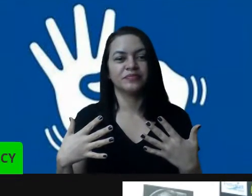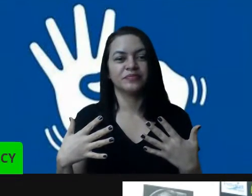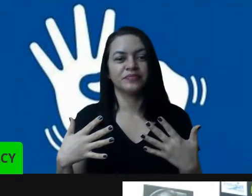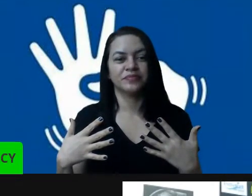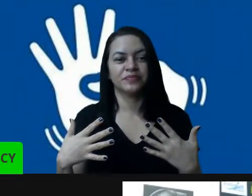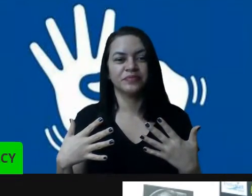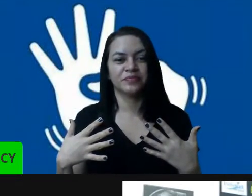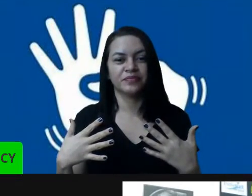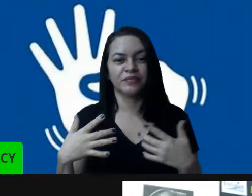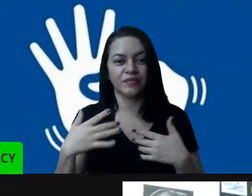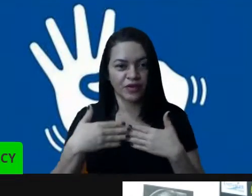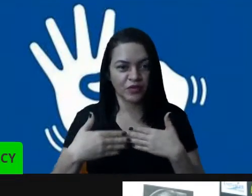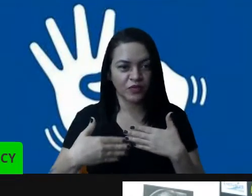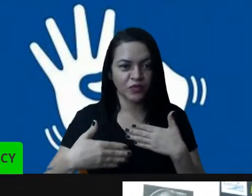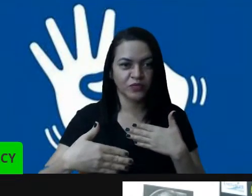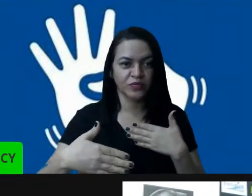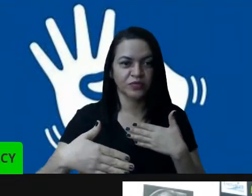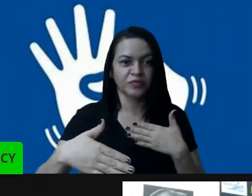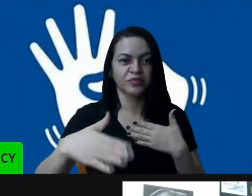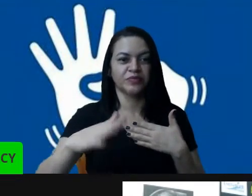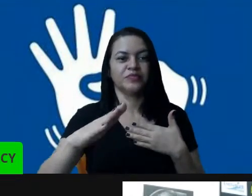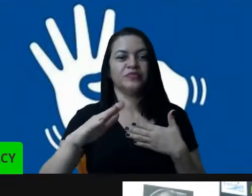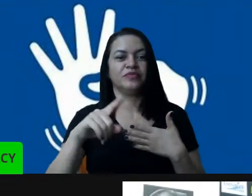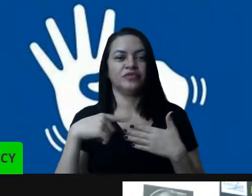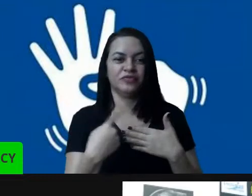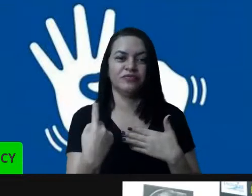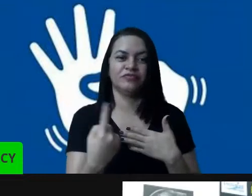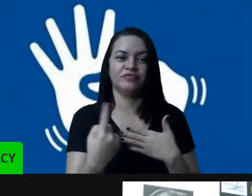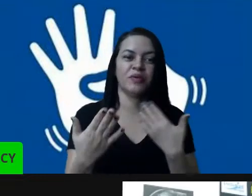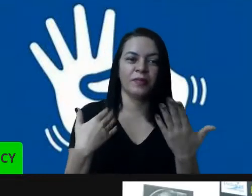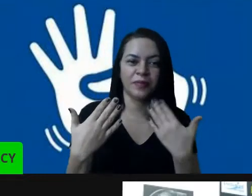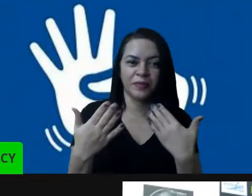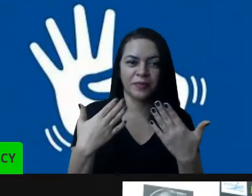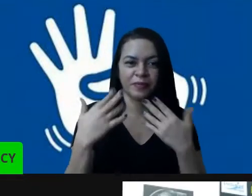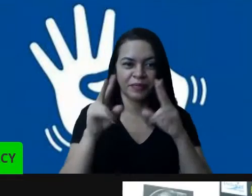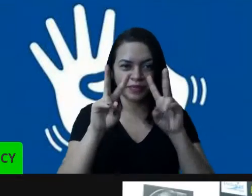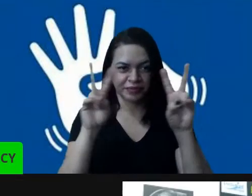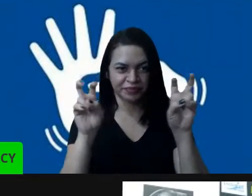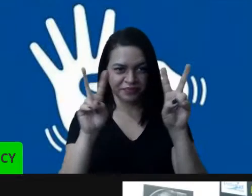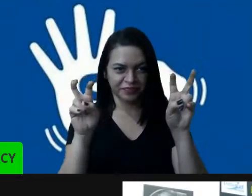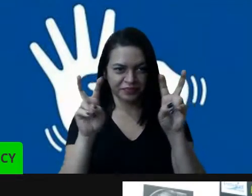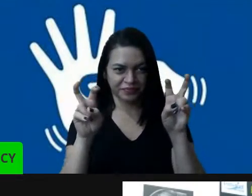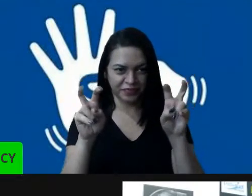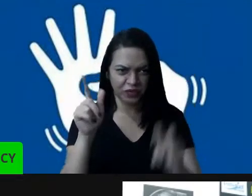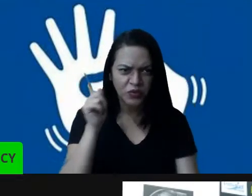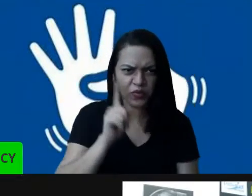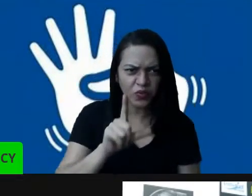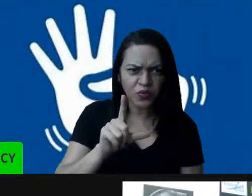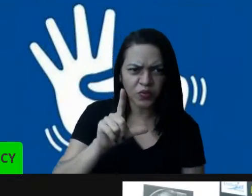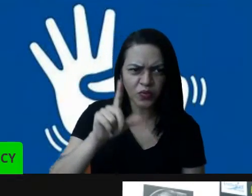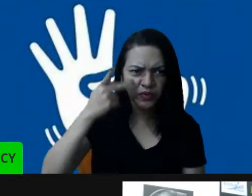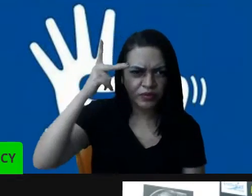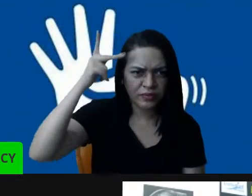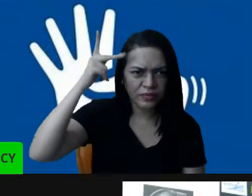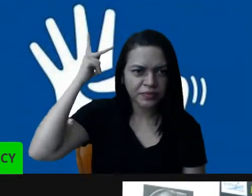longo do tempo a gente vai debatendo o tema. Consegue ouvir, Pajama?